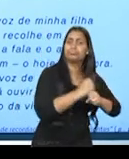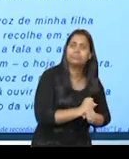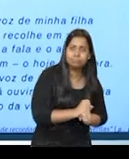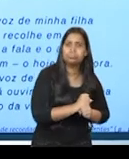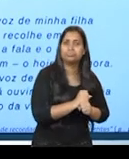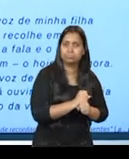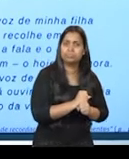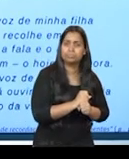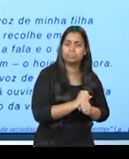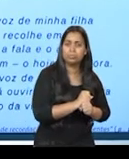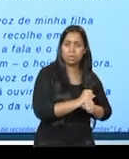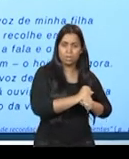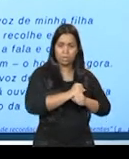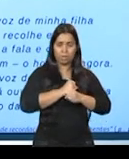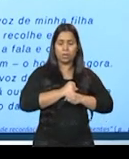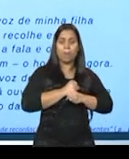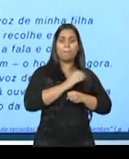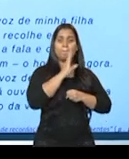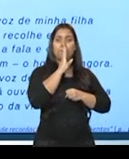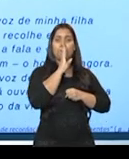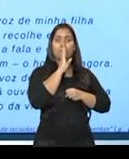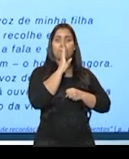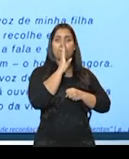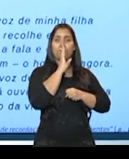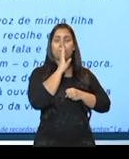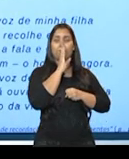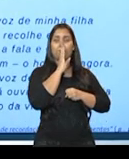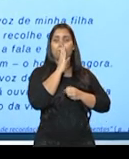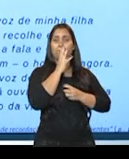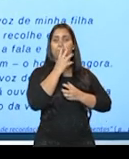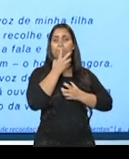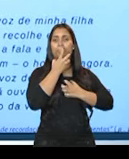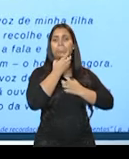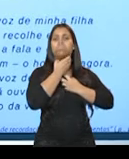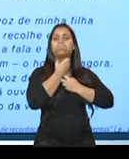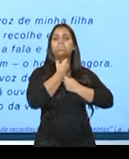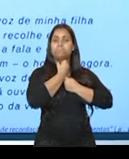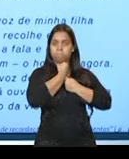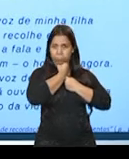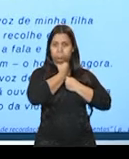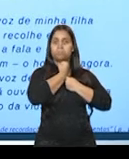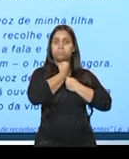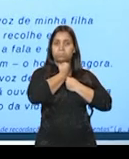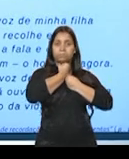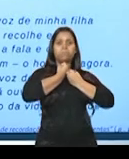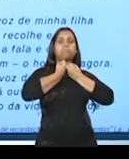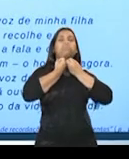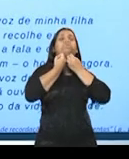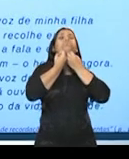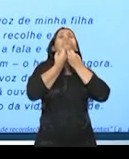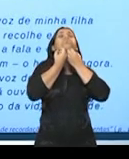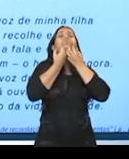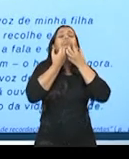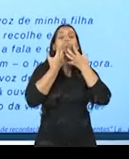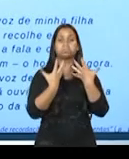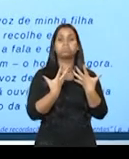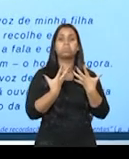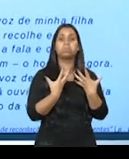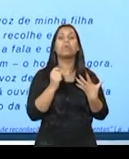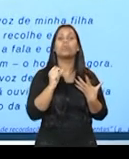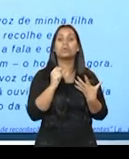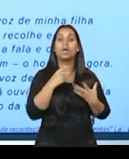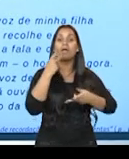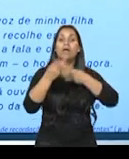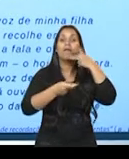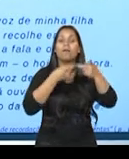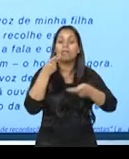vozes, recolhe em si as vozes mudas, caladas, engasgadas nas gargantas. A voz de minha filha recolhe em si